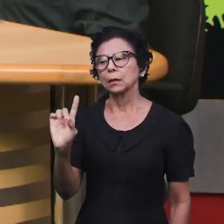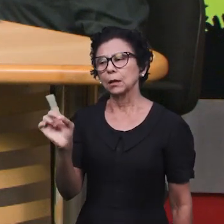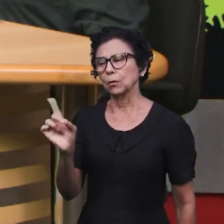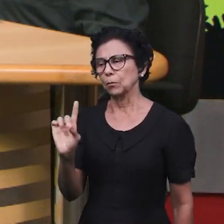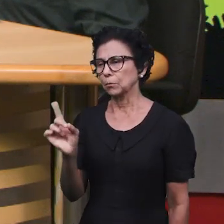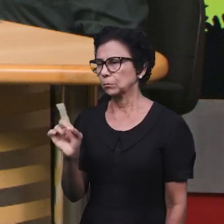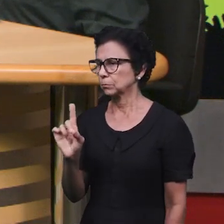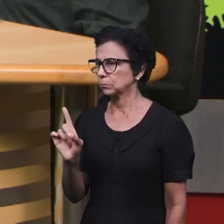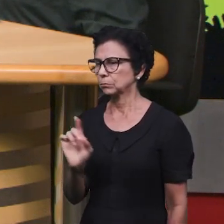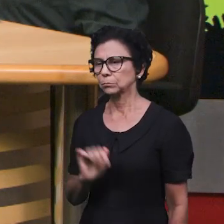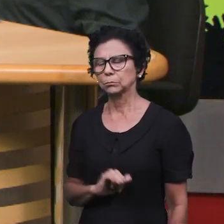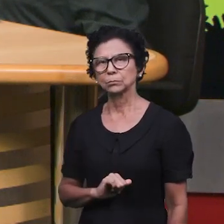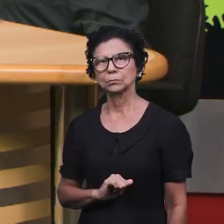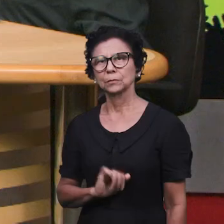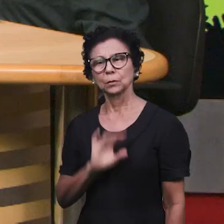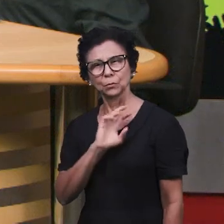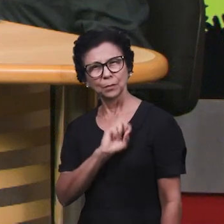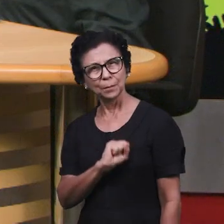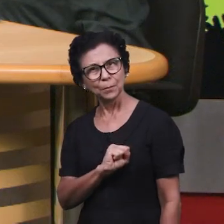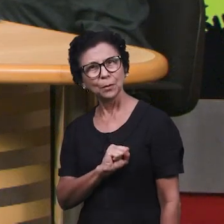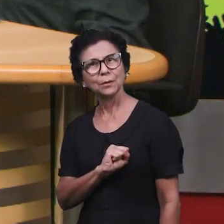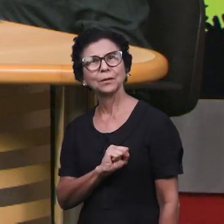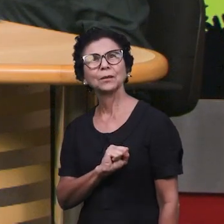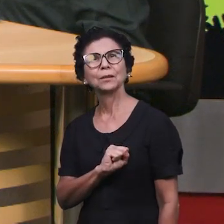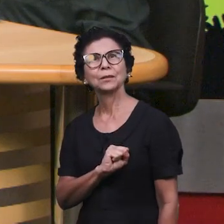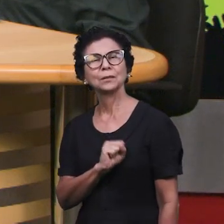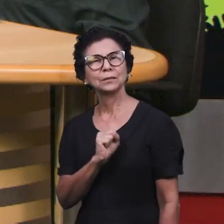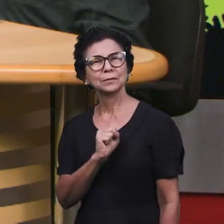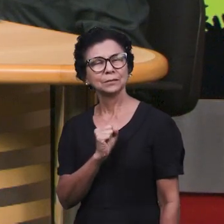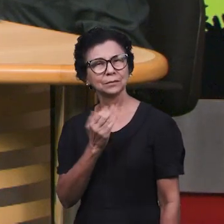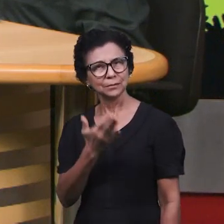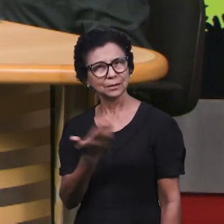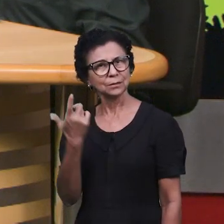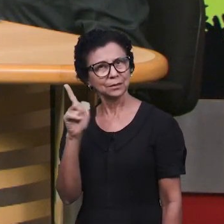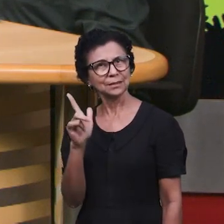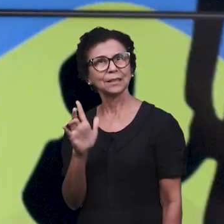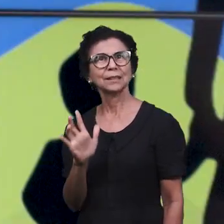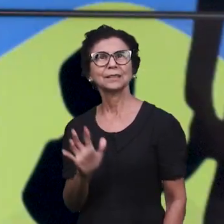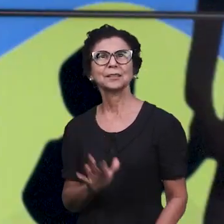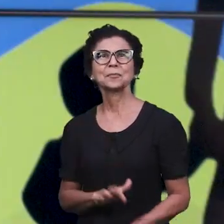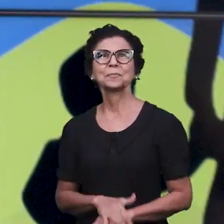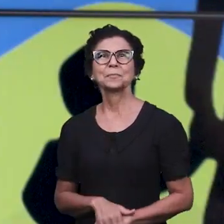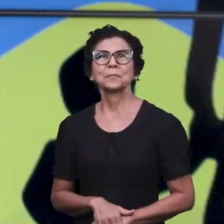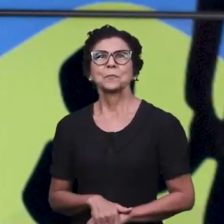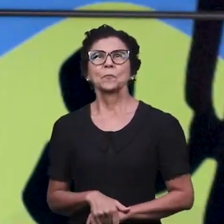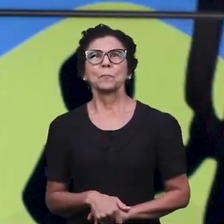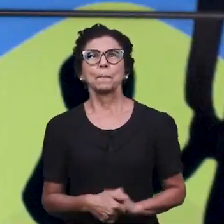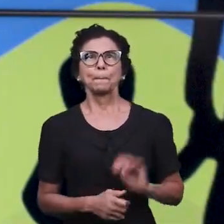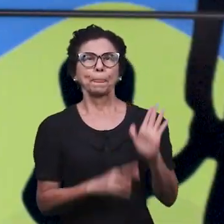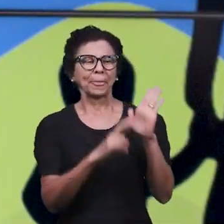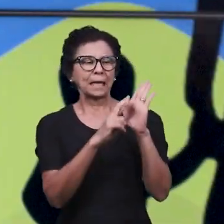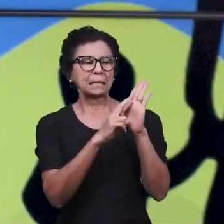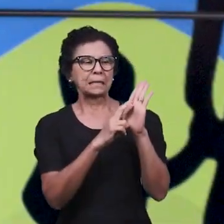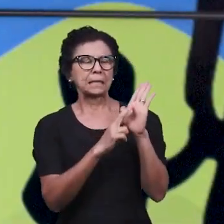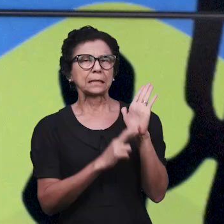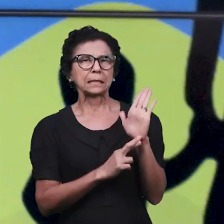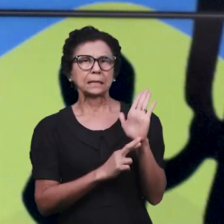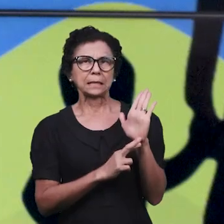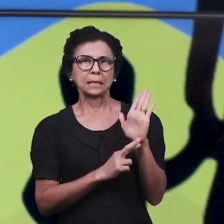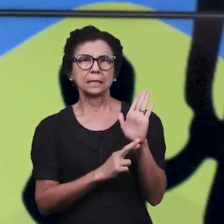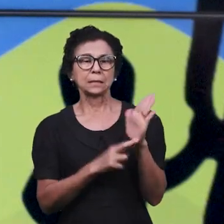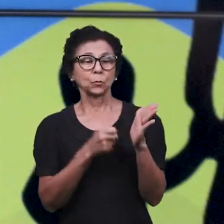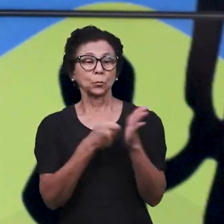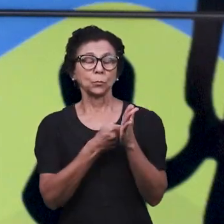não tem mais um pouquinho. E é com amor, é com afeto. E você também consegue fazer isso com seu filho em casa. Faça essas regras